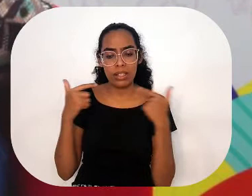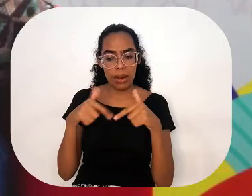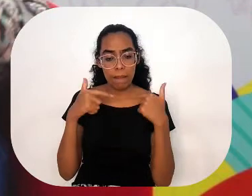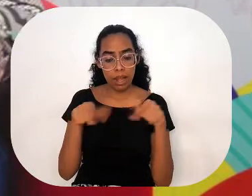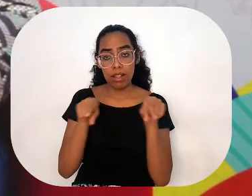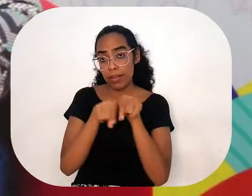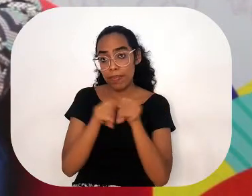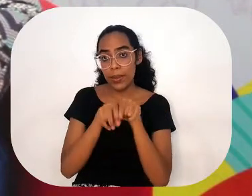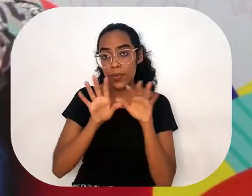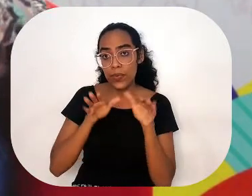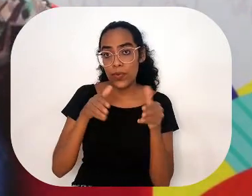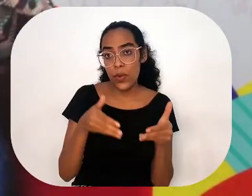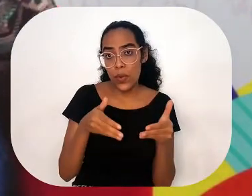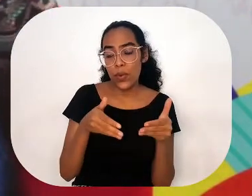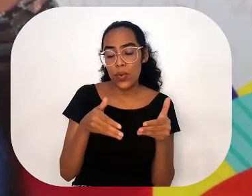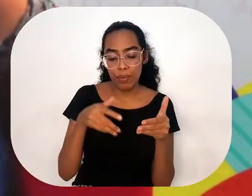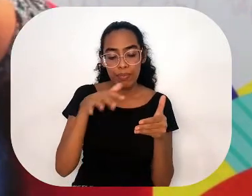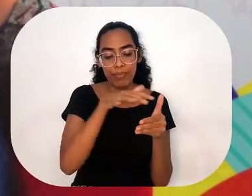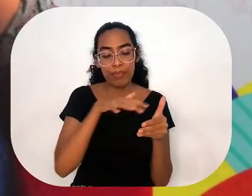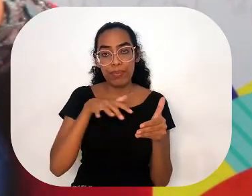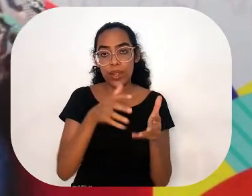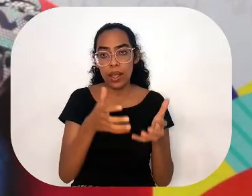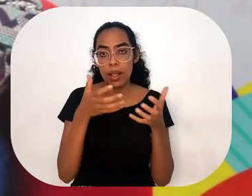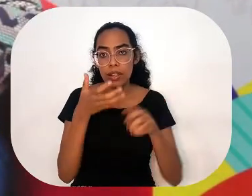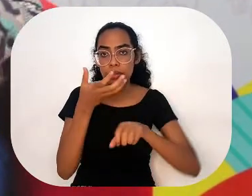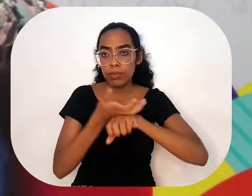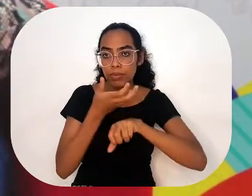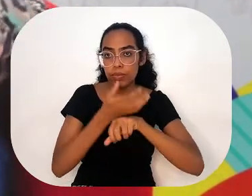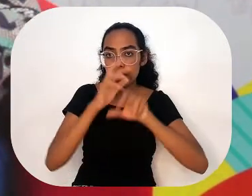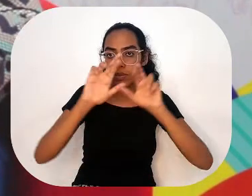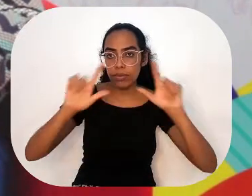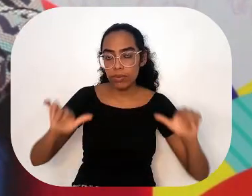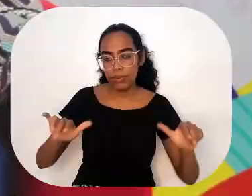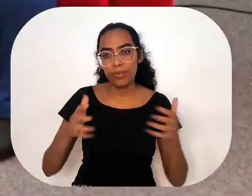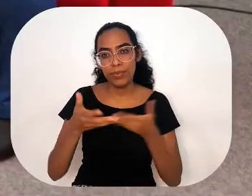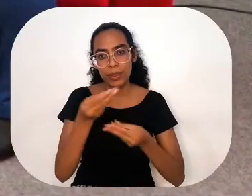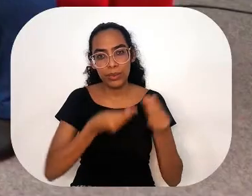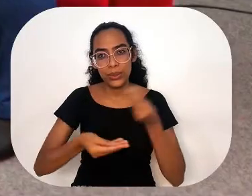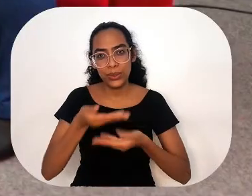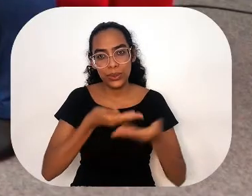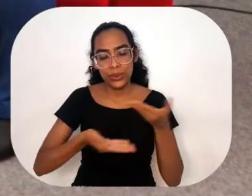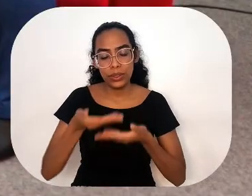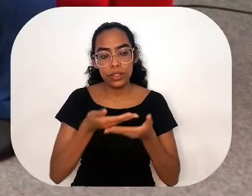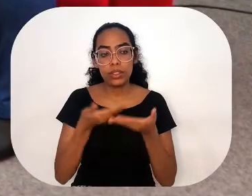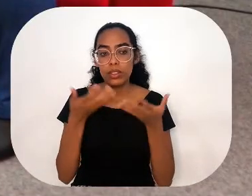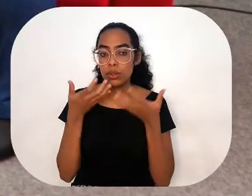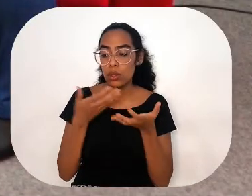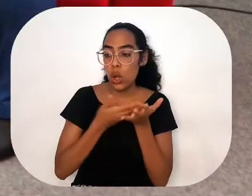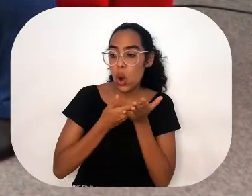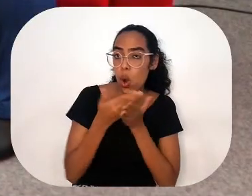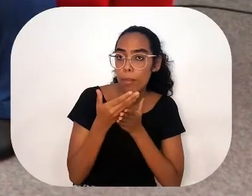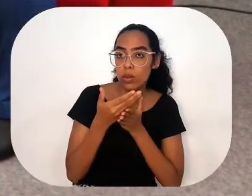que trabalhem com a Raquel de Queiroz e que Tragam essa leitura interdisciplinar da sua obra né então